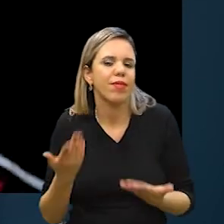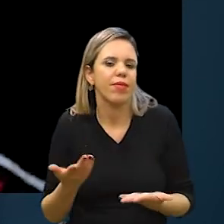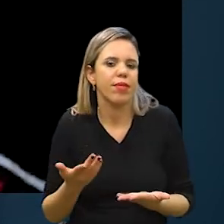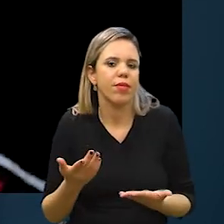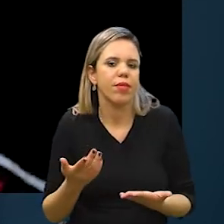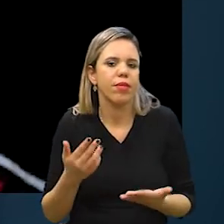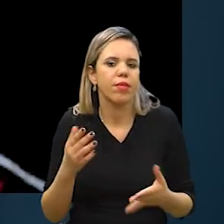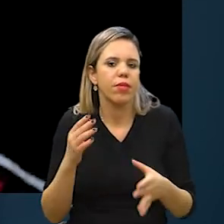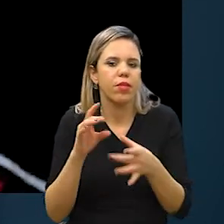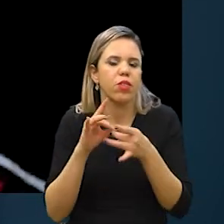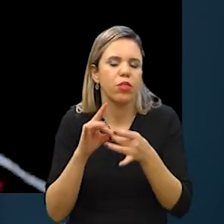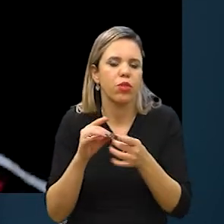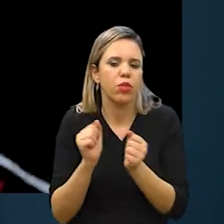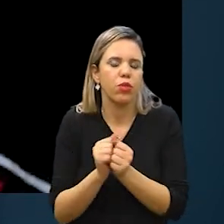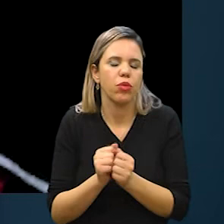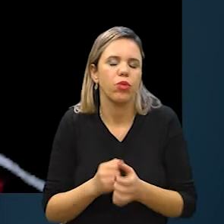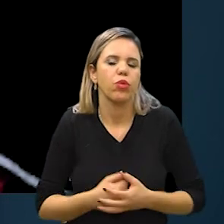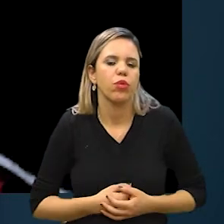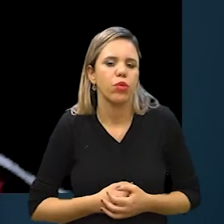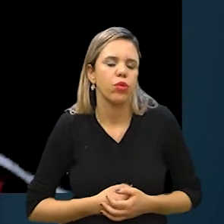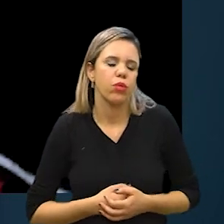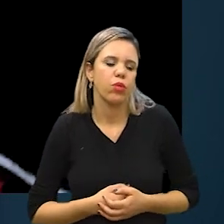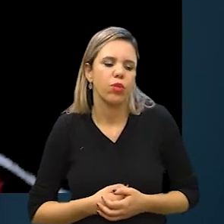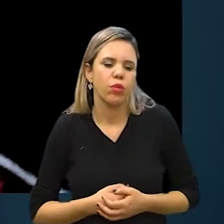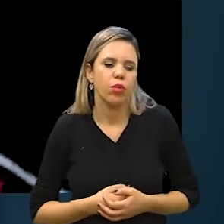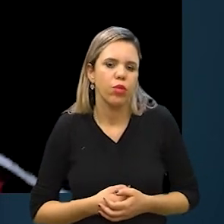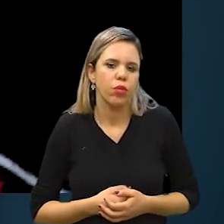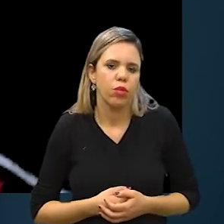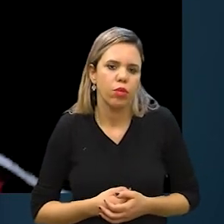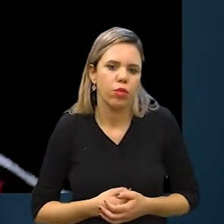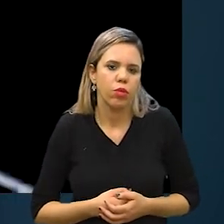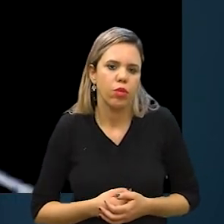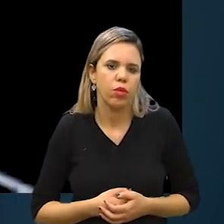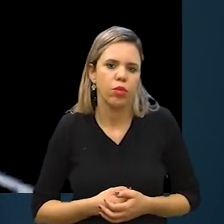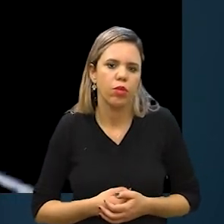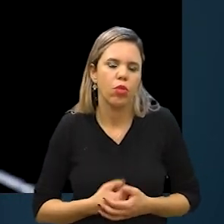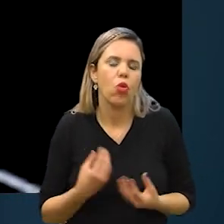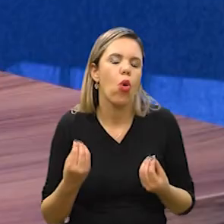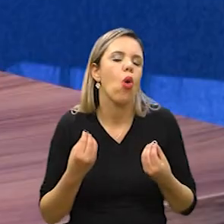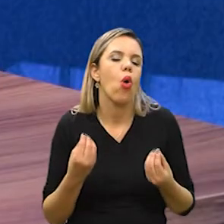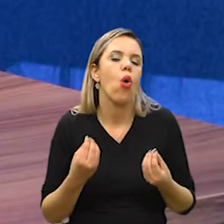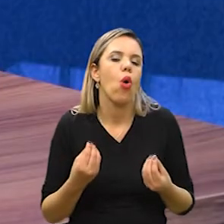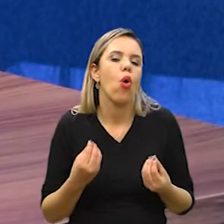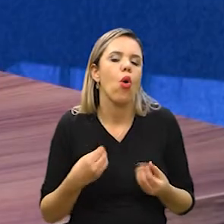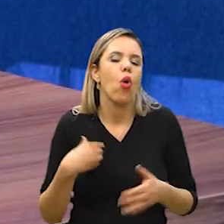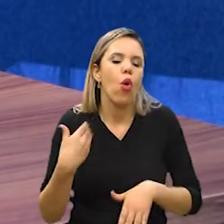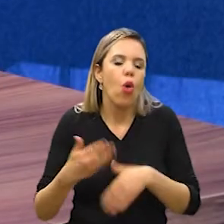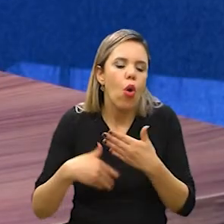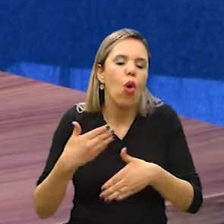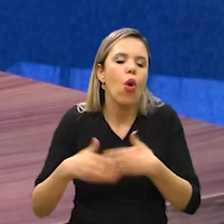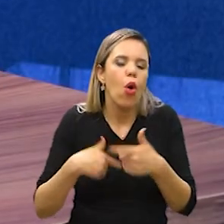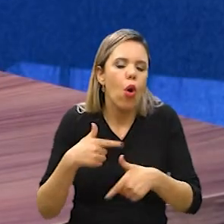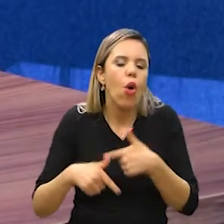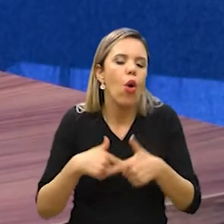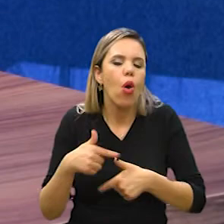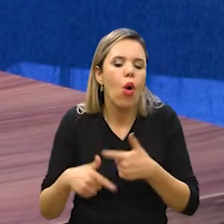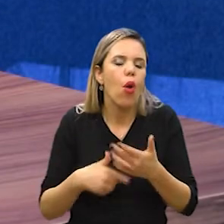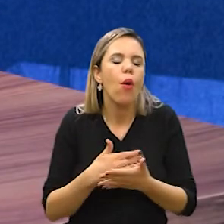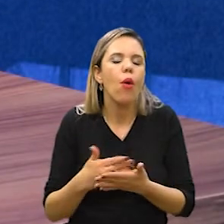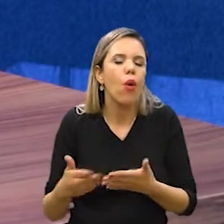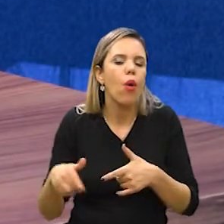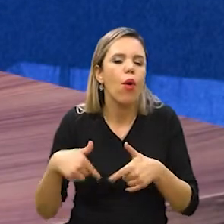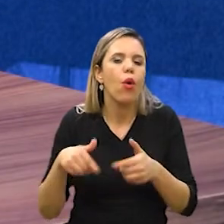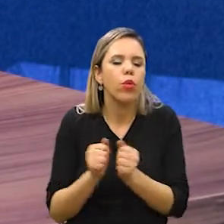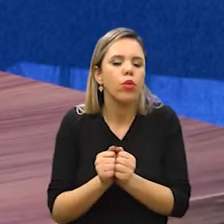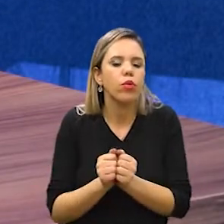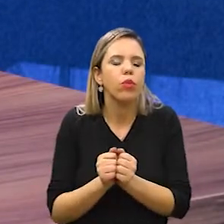dia, né? E o que eu pude somar com a experiência, eu somei. Como foi, então, no dia a dia,